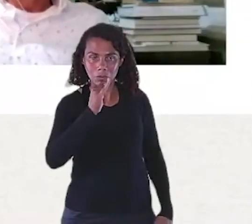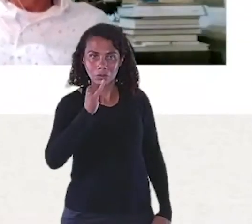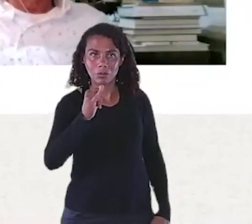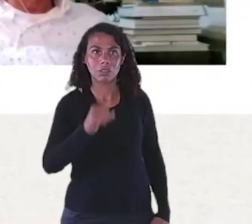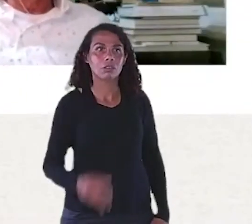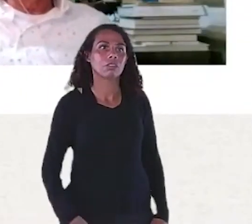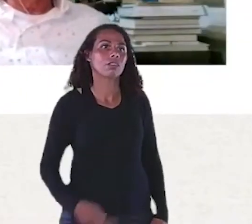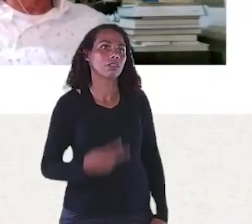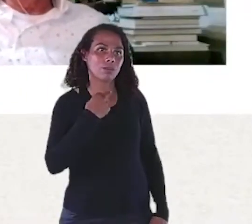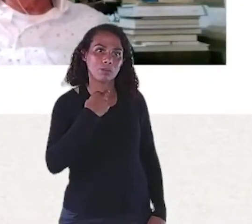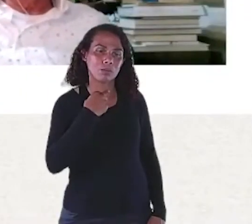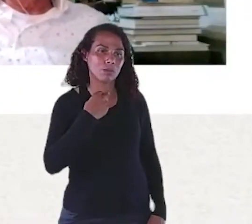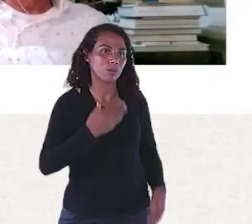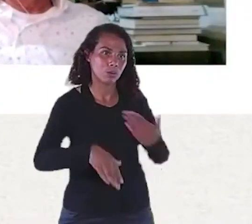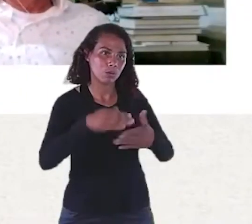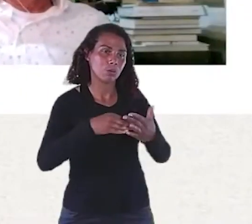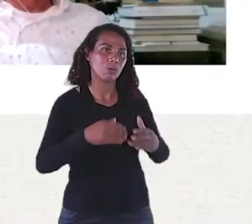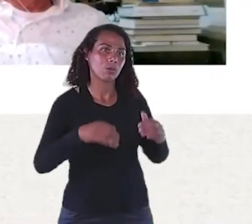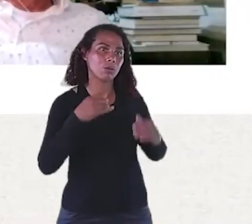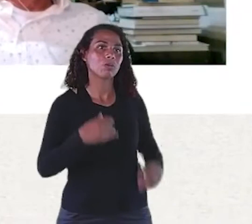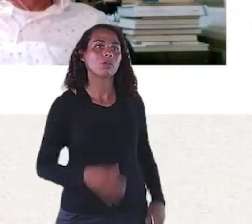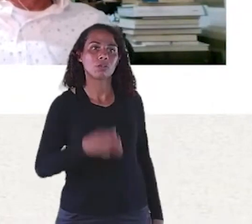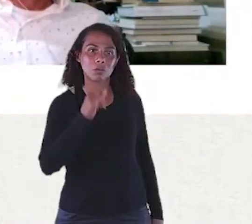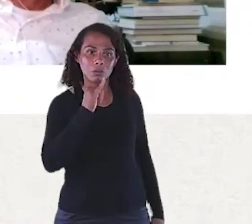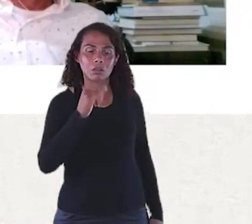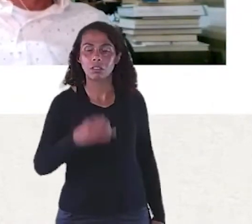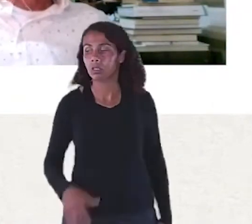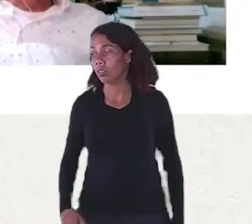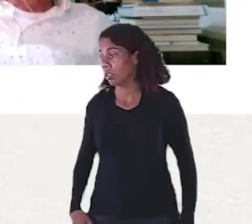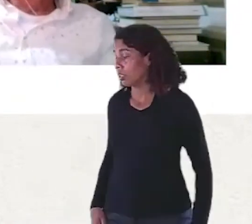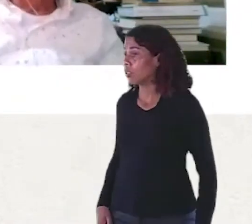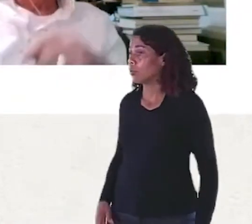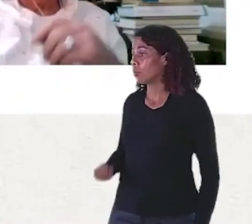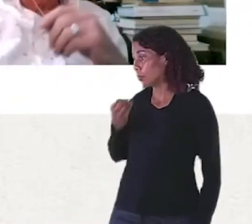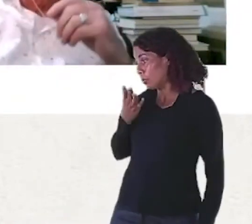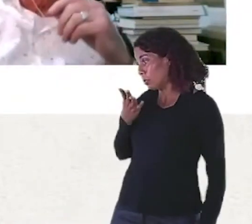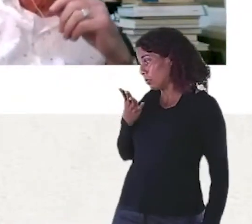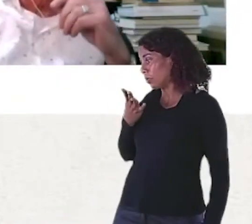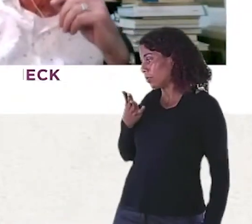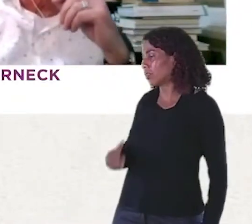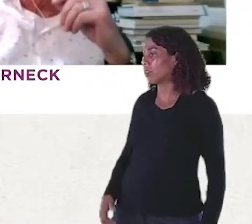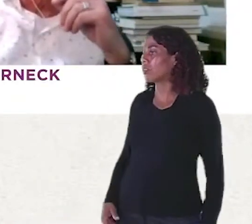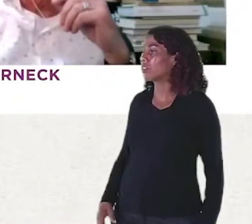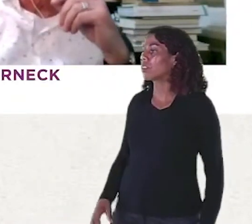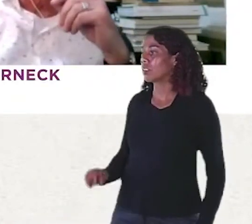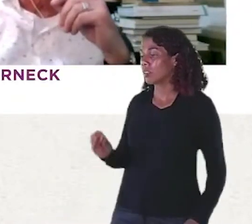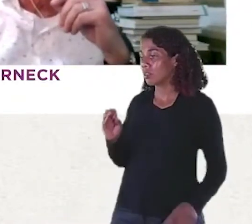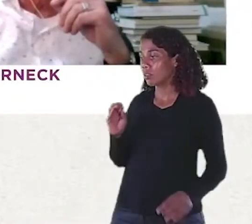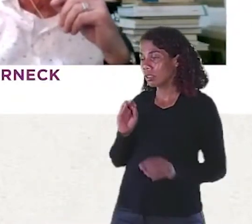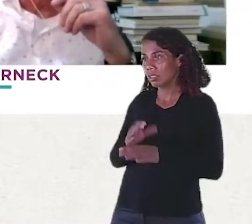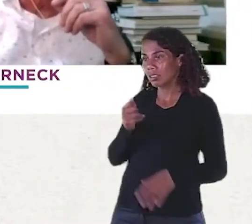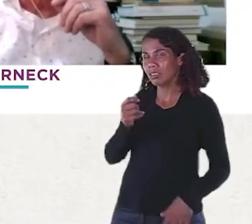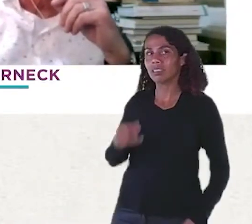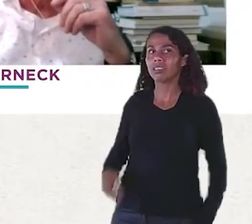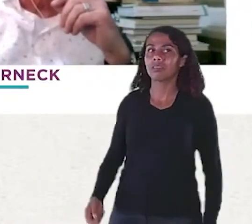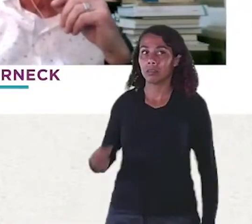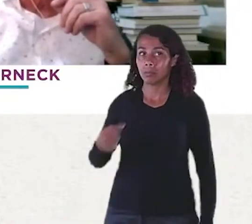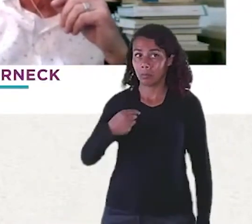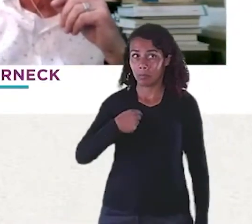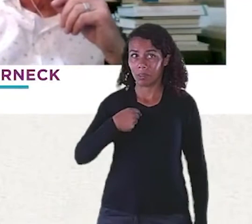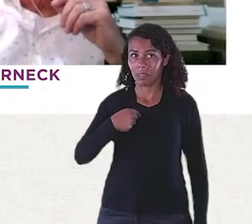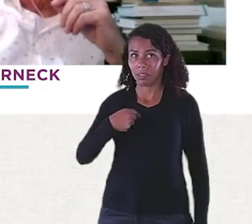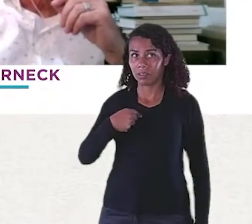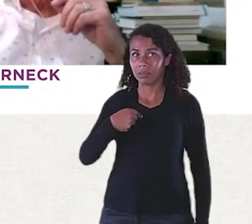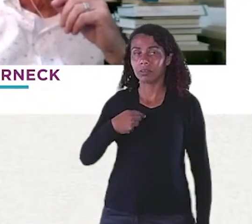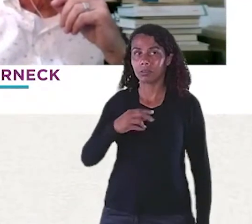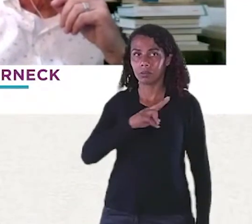Bem, primeiro lugar, por último lugar, eu queria agradecer muito a Trícia da